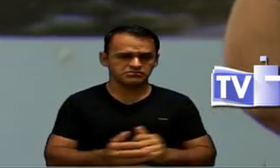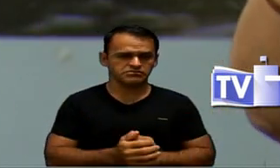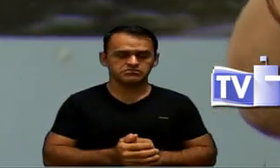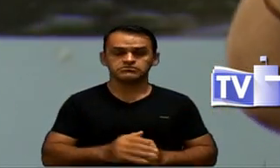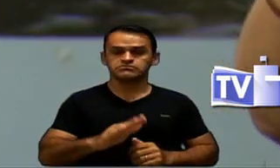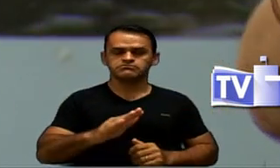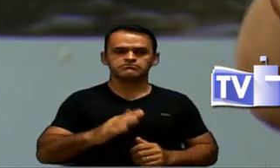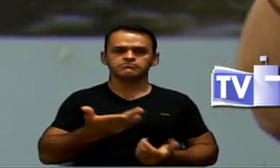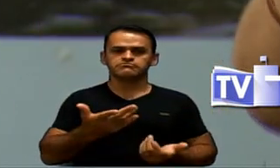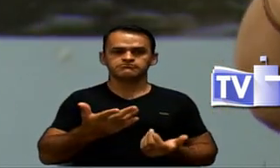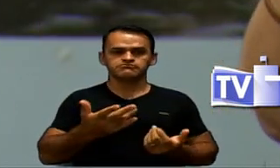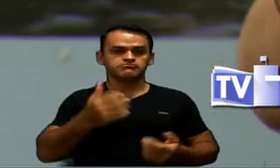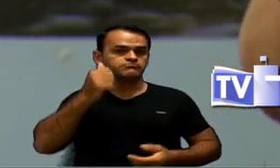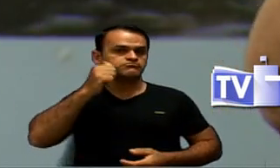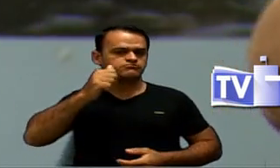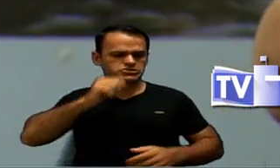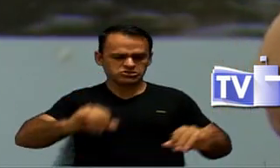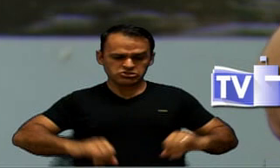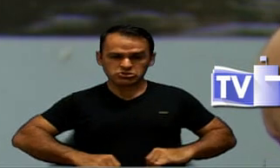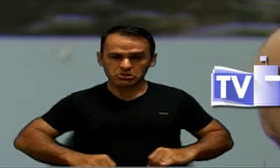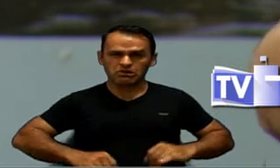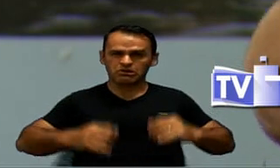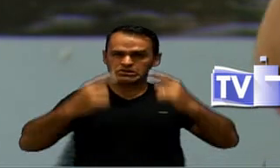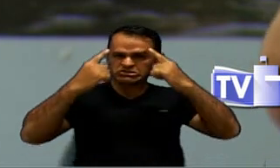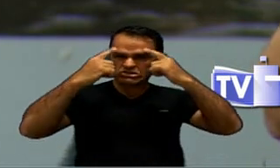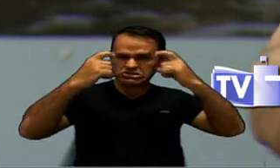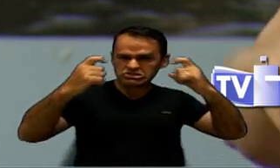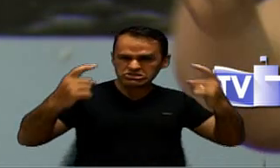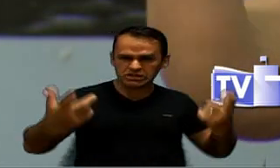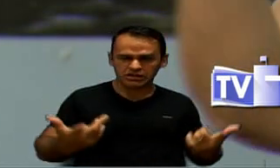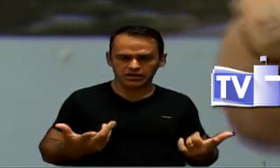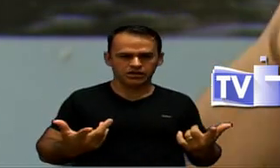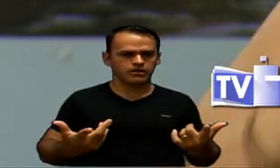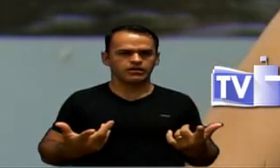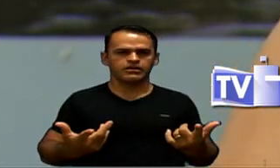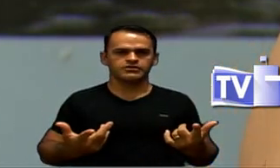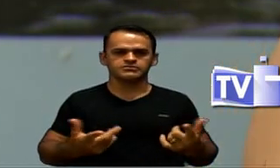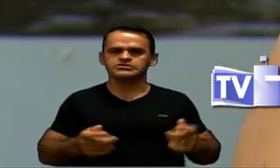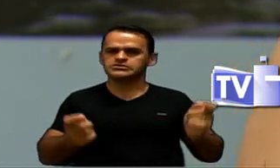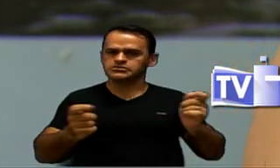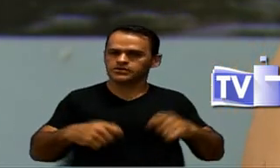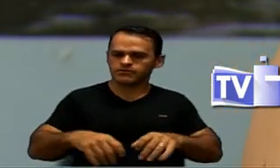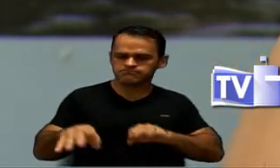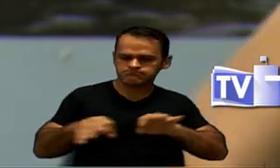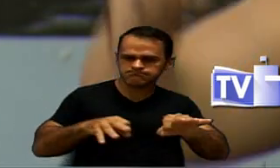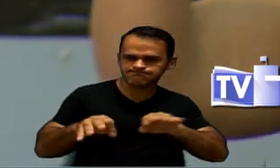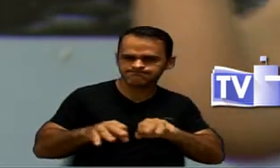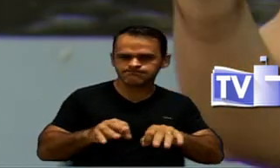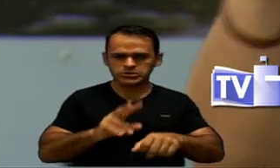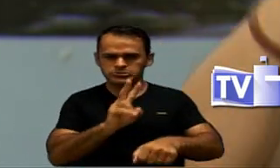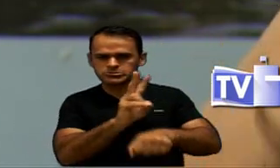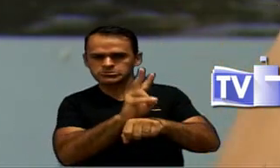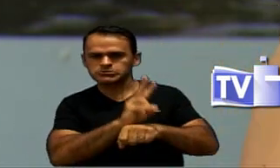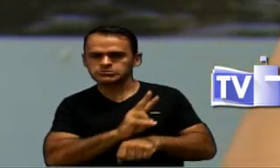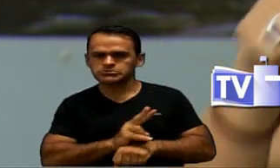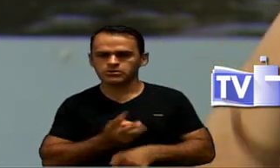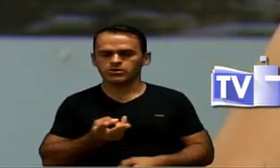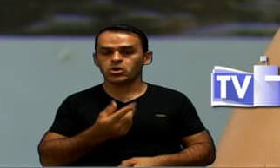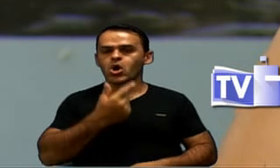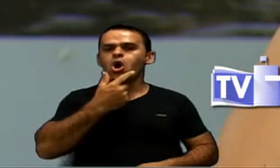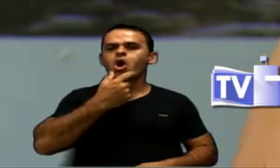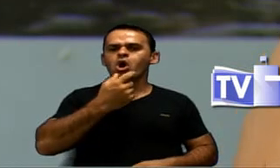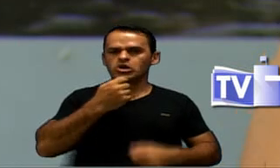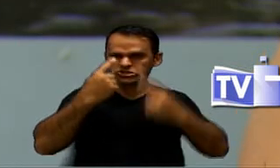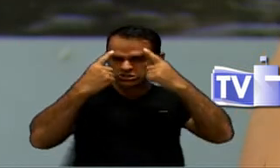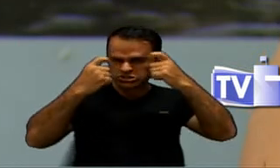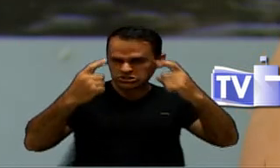naquele processo importantíssimo, que é da medida protetiva, que é pedir a prisão do seu agressor. Eu